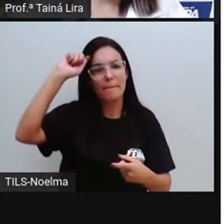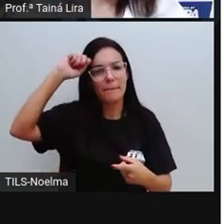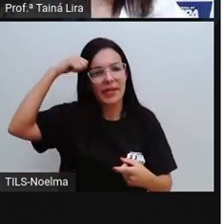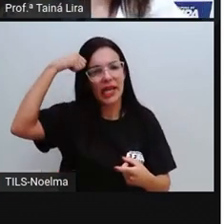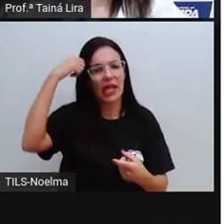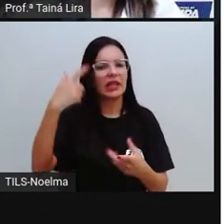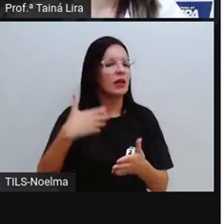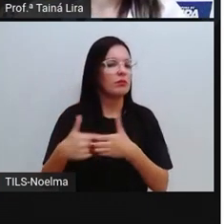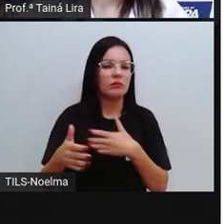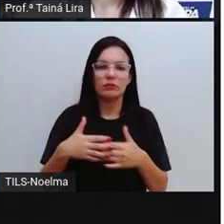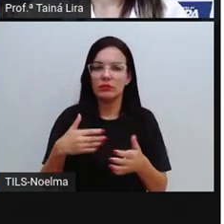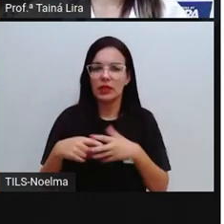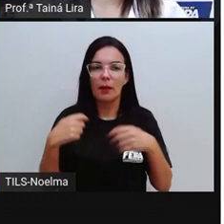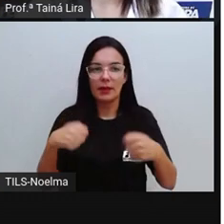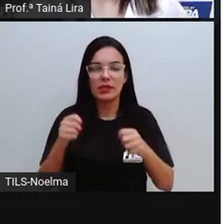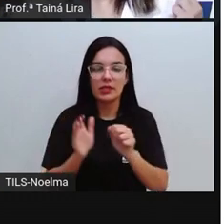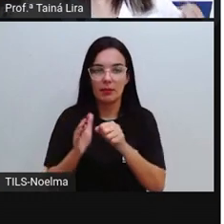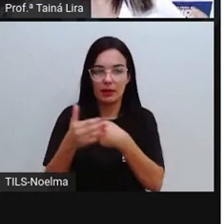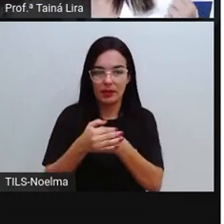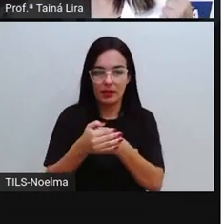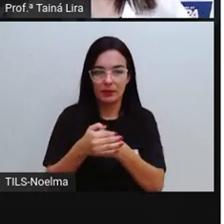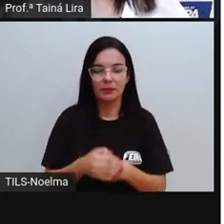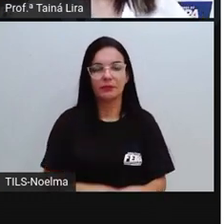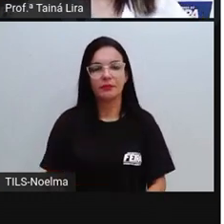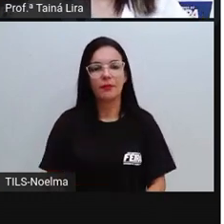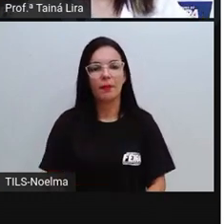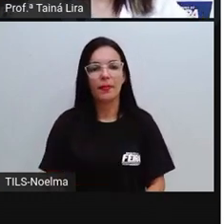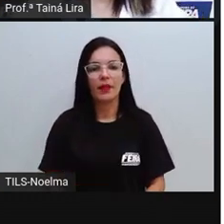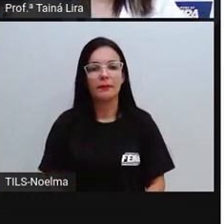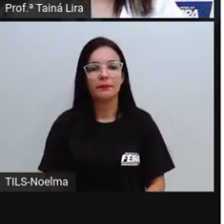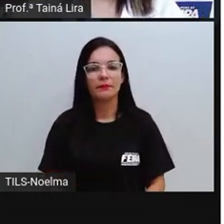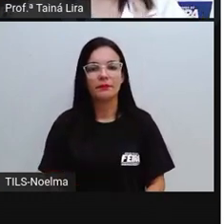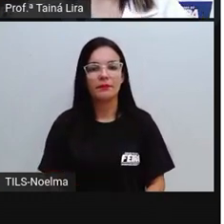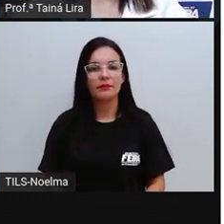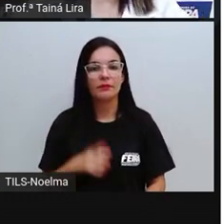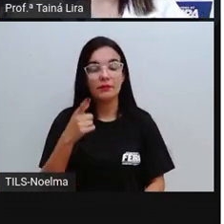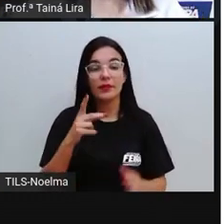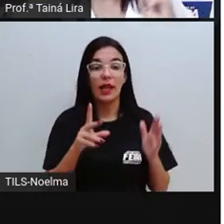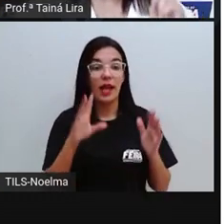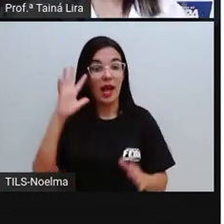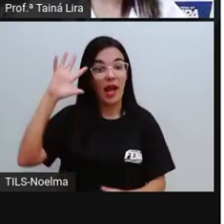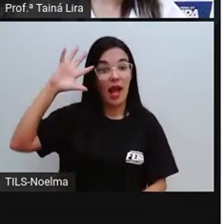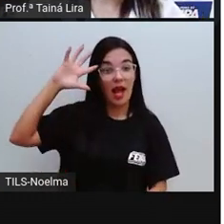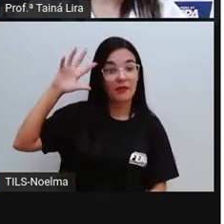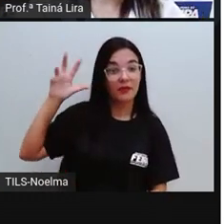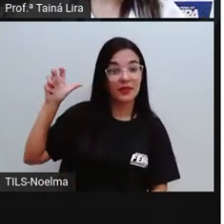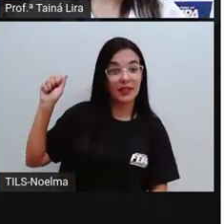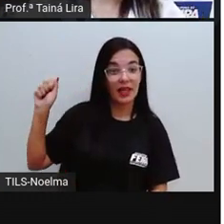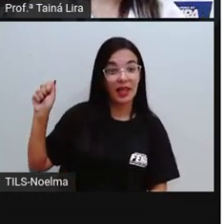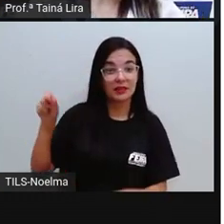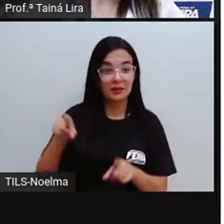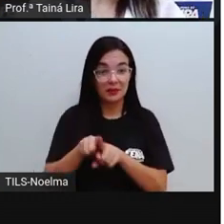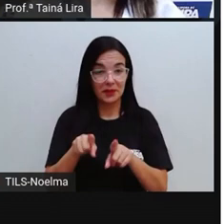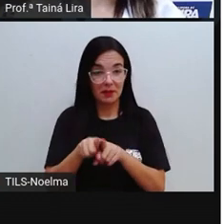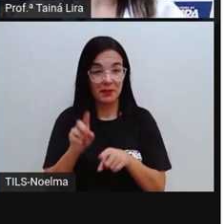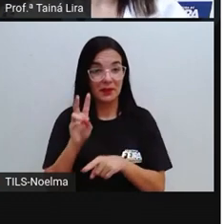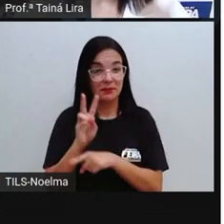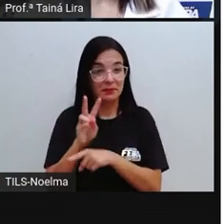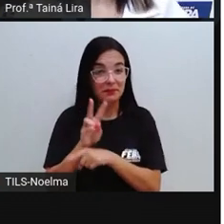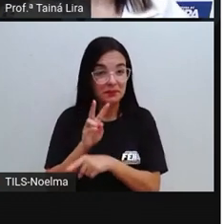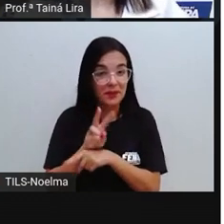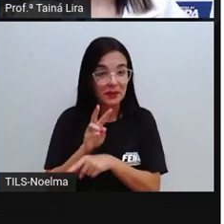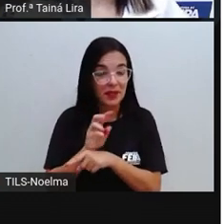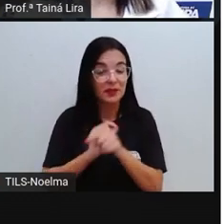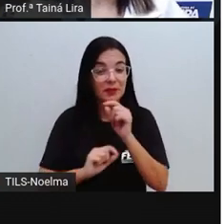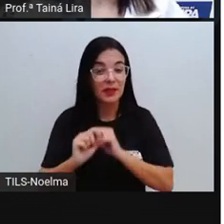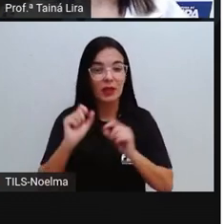beleza? Ó, já os africanos, olha lá, eles também se protegem contra o sol. E